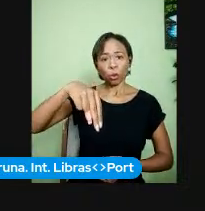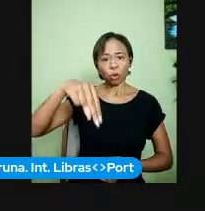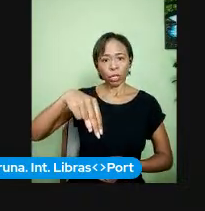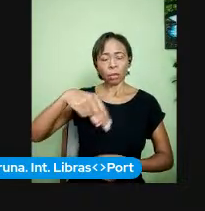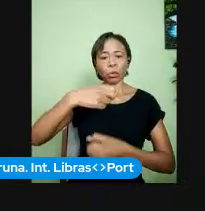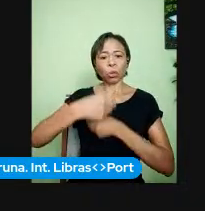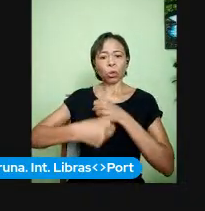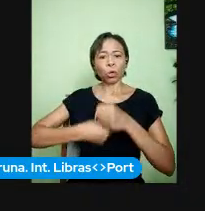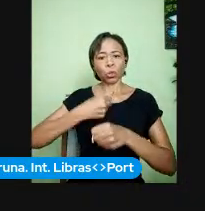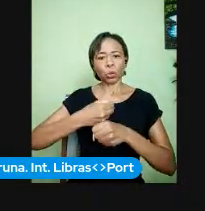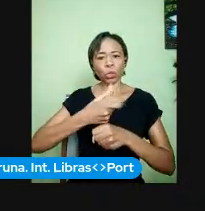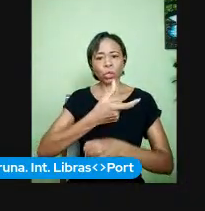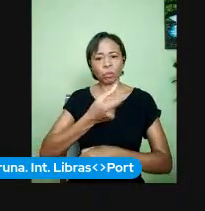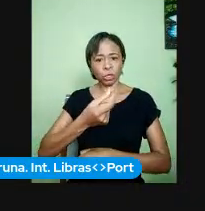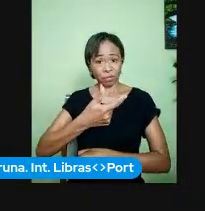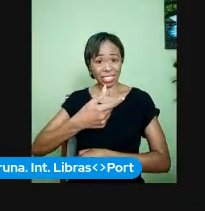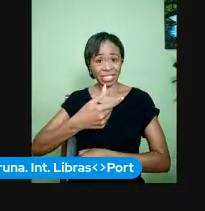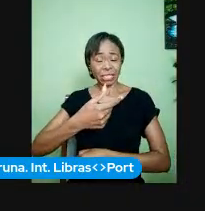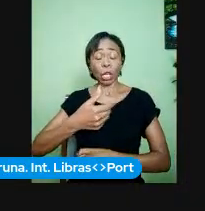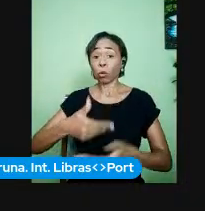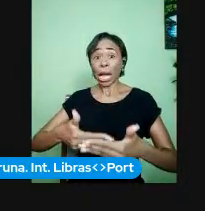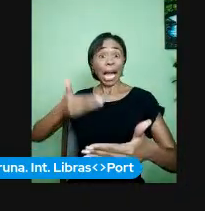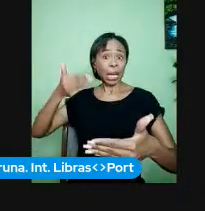2023, nós criamos